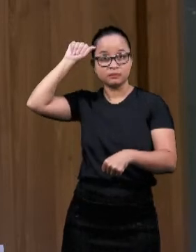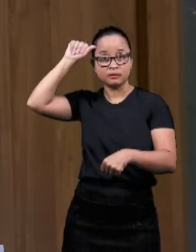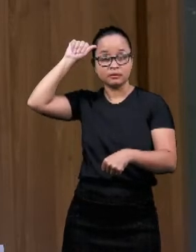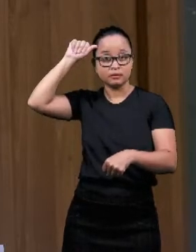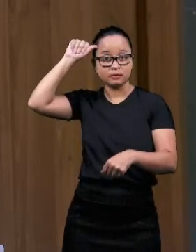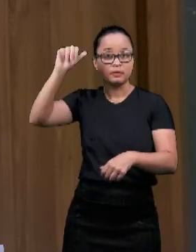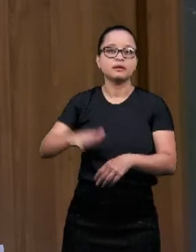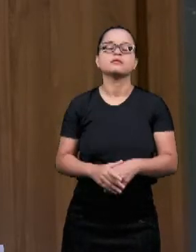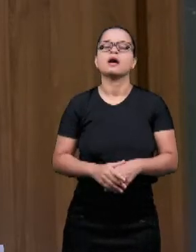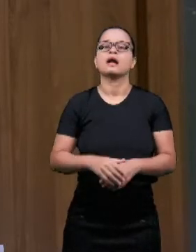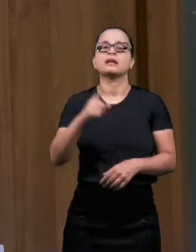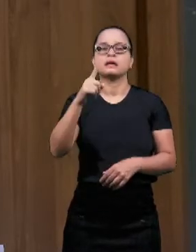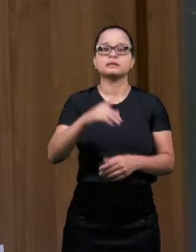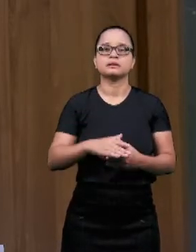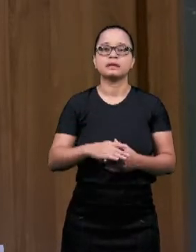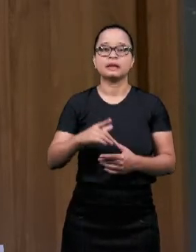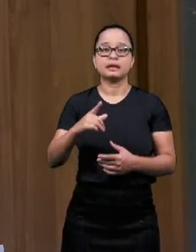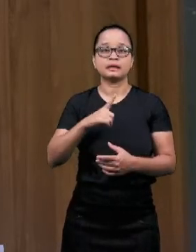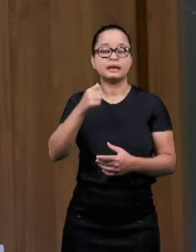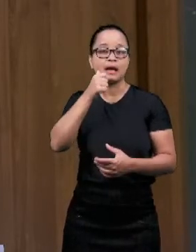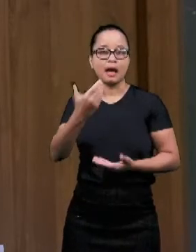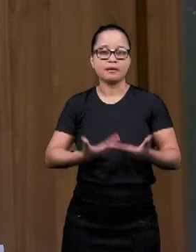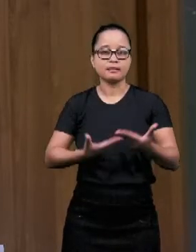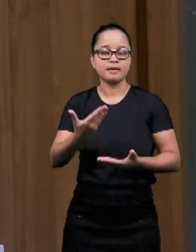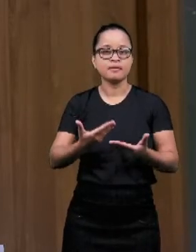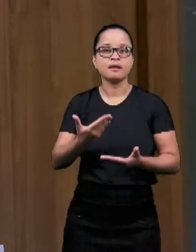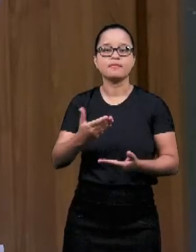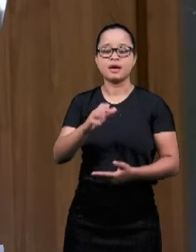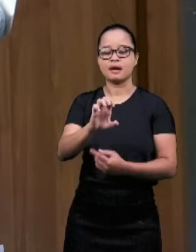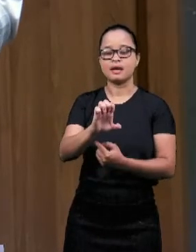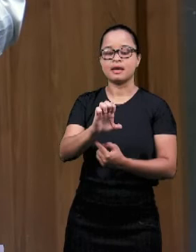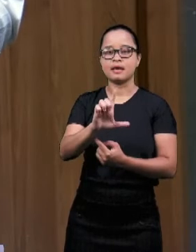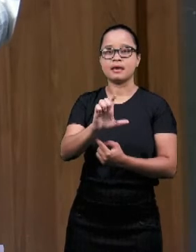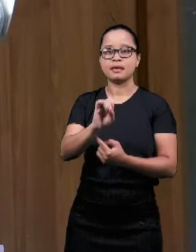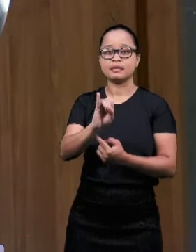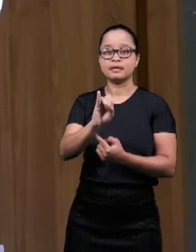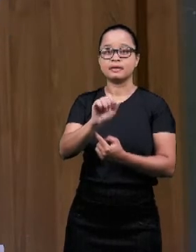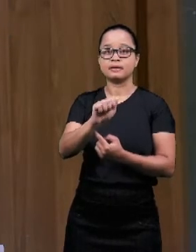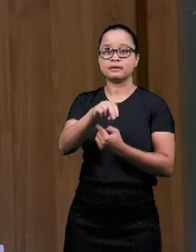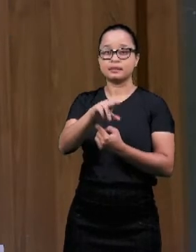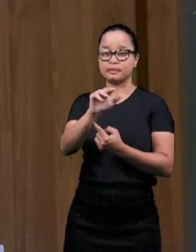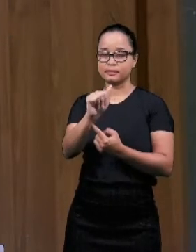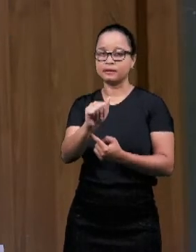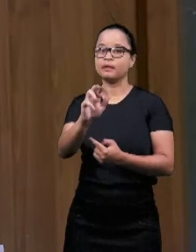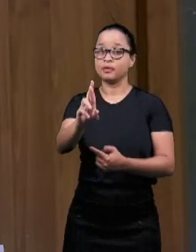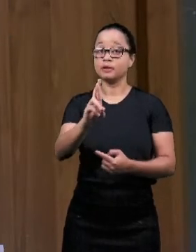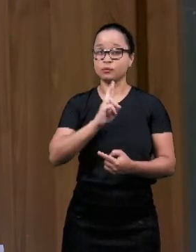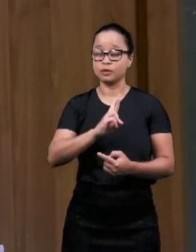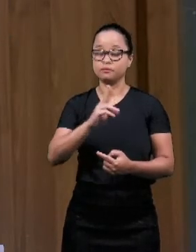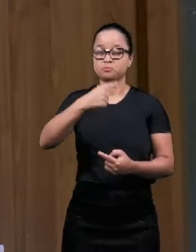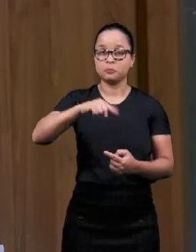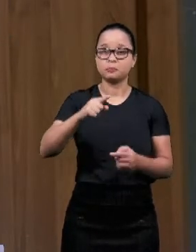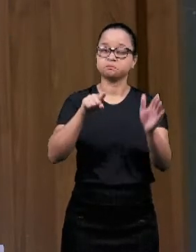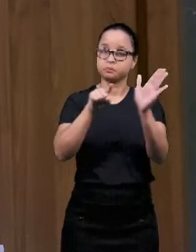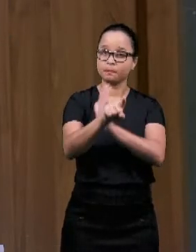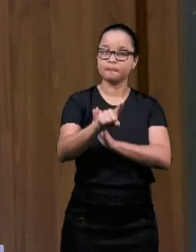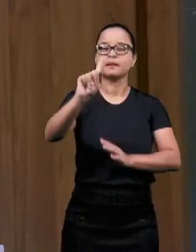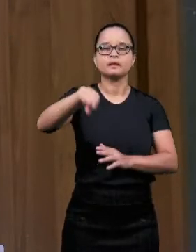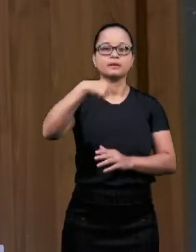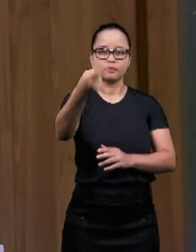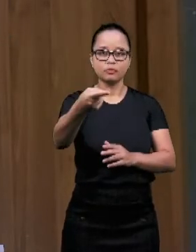Manaus, está a nossa irmã Eliana. A irmã Eliana vai nos dar ali uma resposta a esta pergunta e logo em